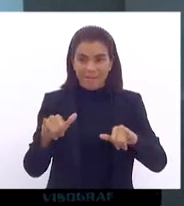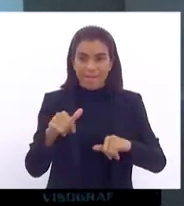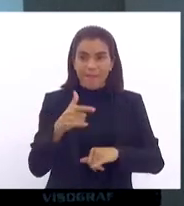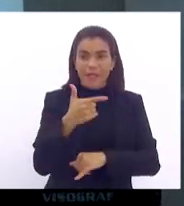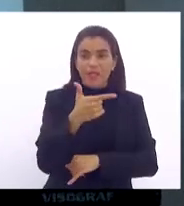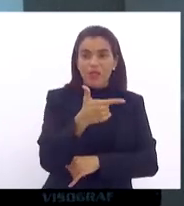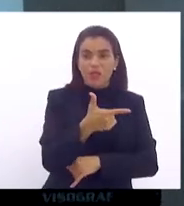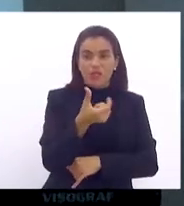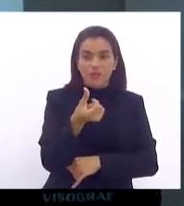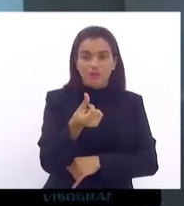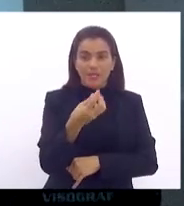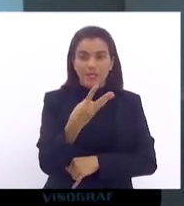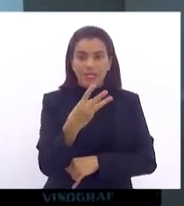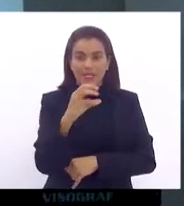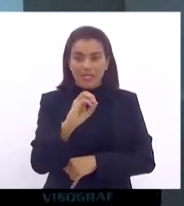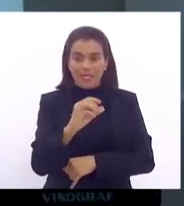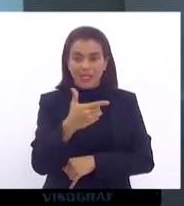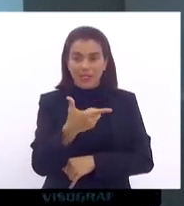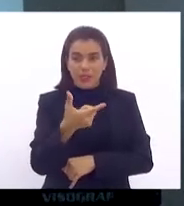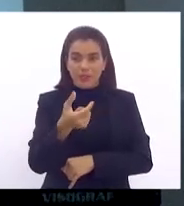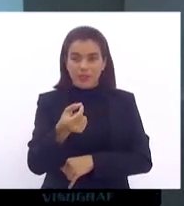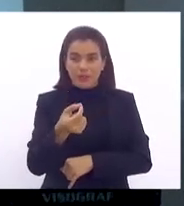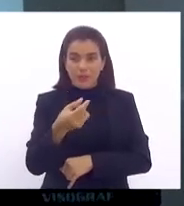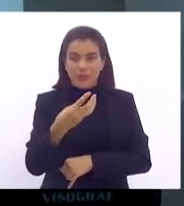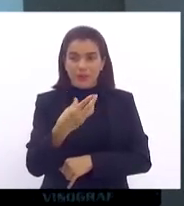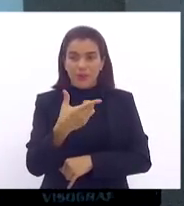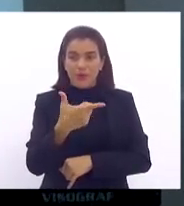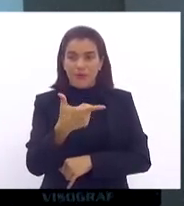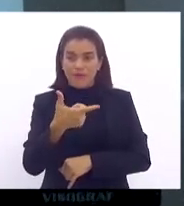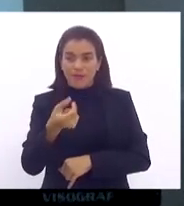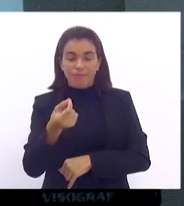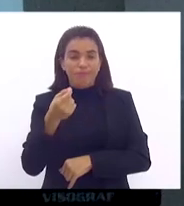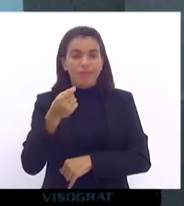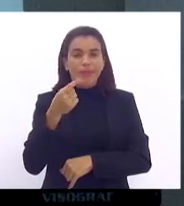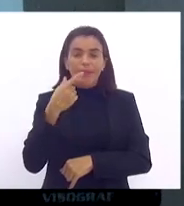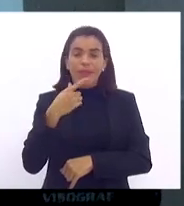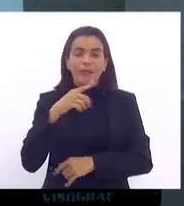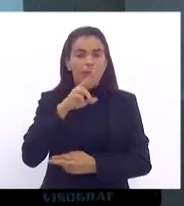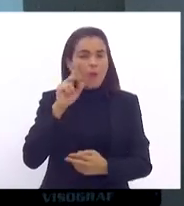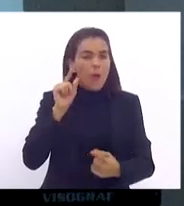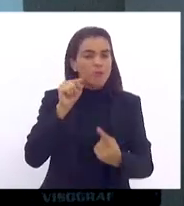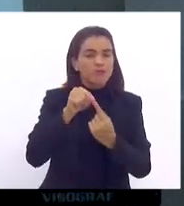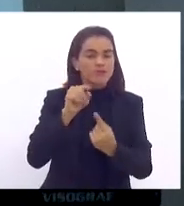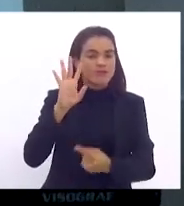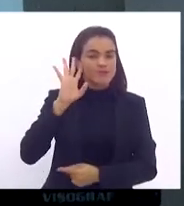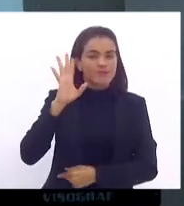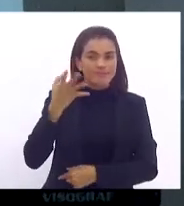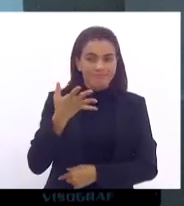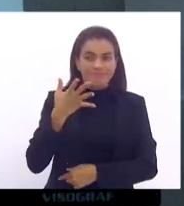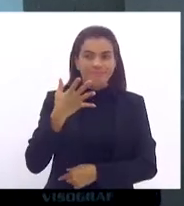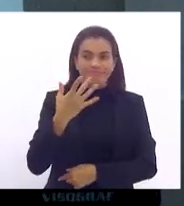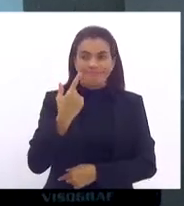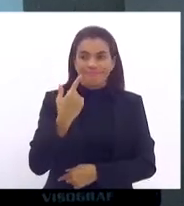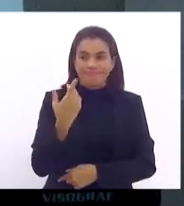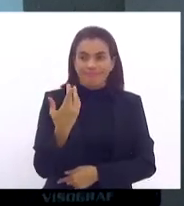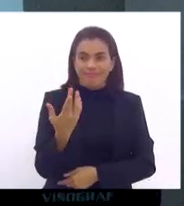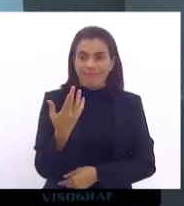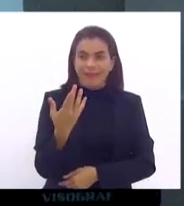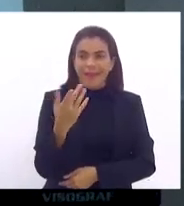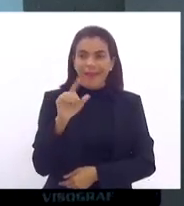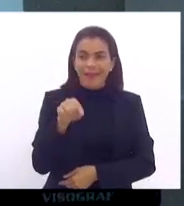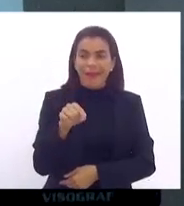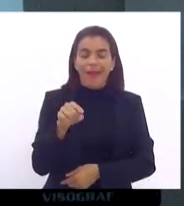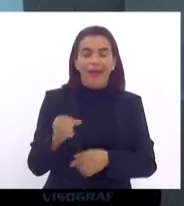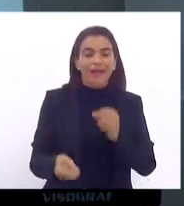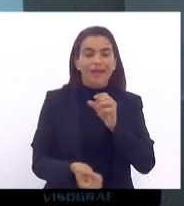2630 de 2020 que pretendia eh resolver esse problema inserindo uma figura que é